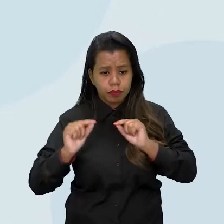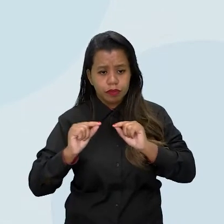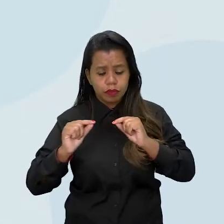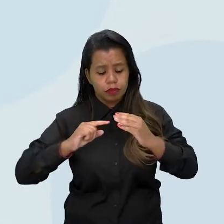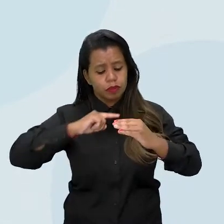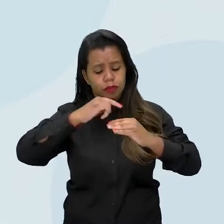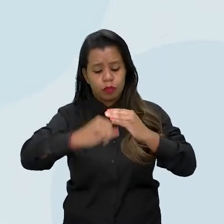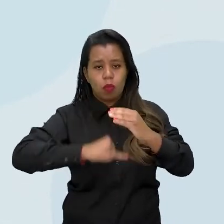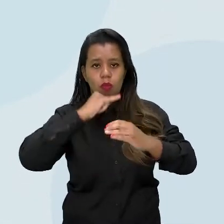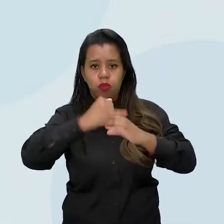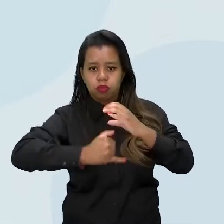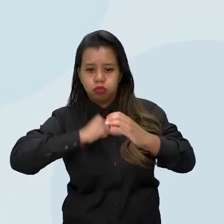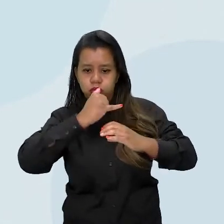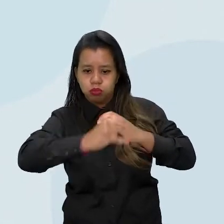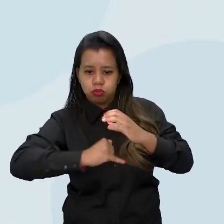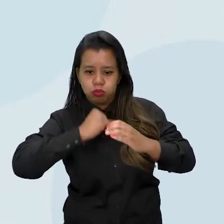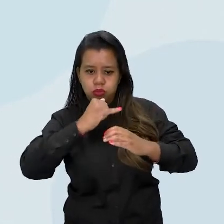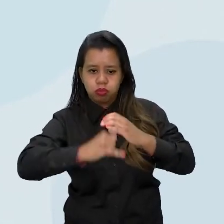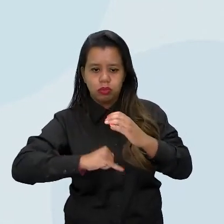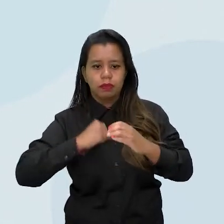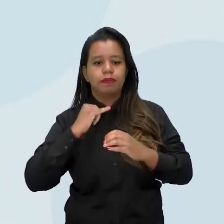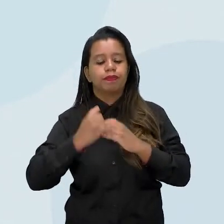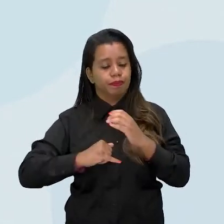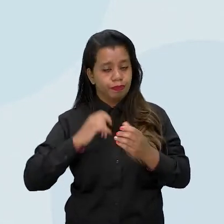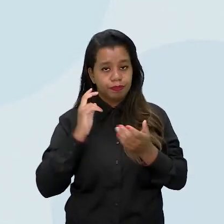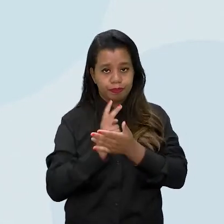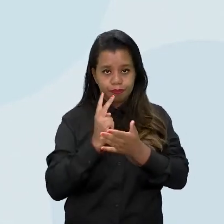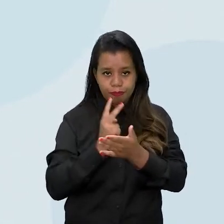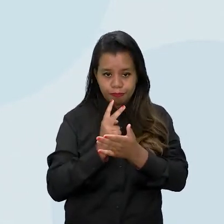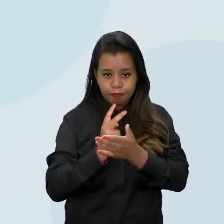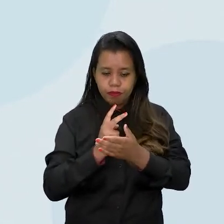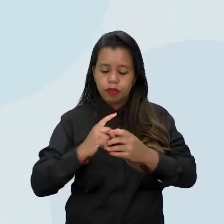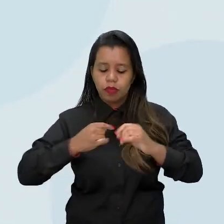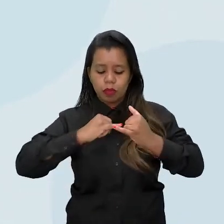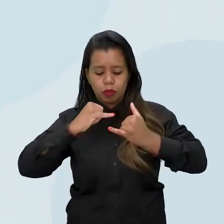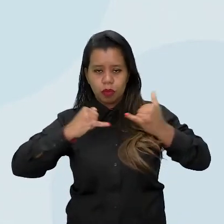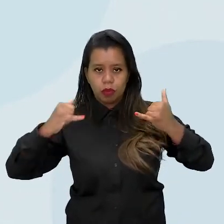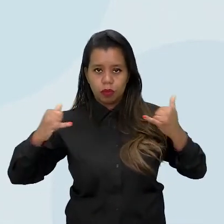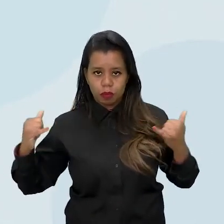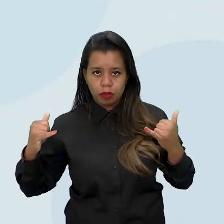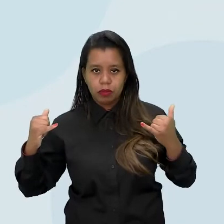elétrons caminham muito rapidamente, ele